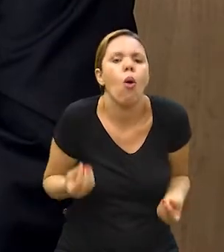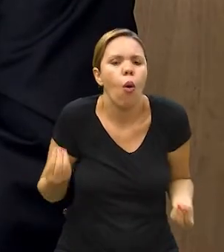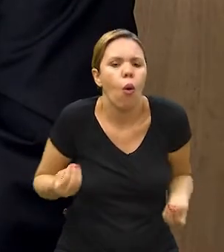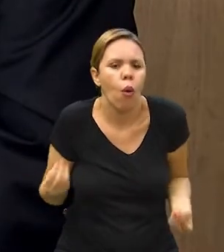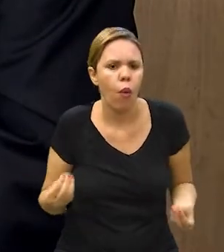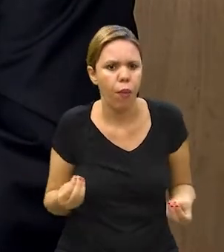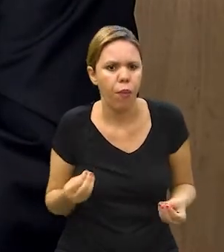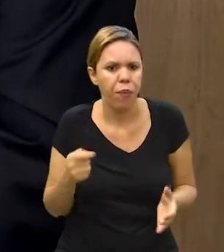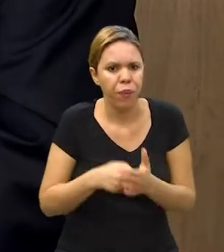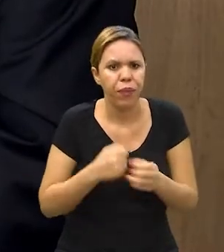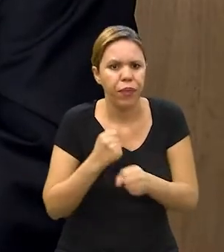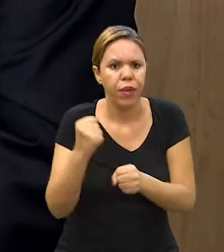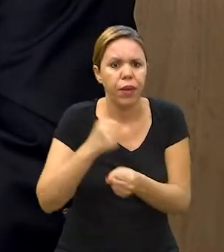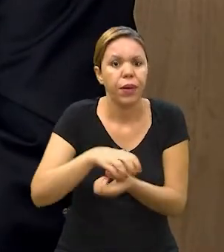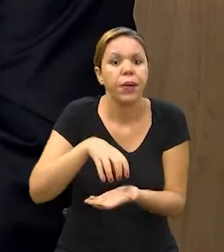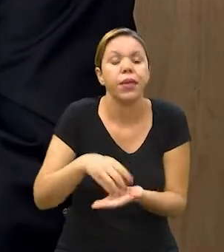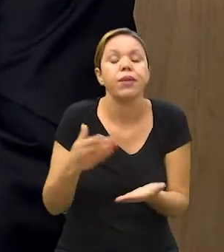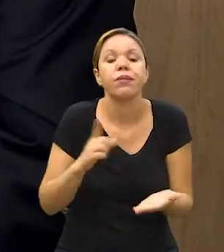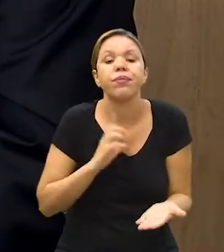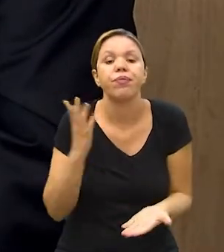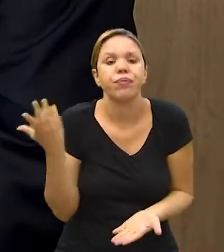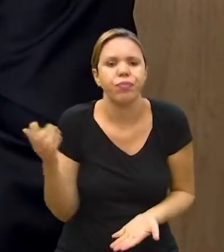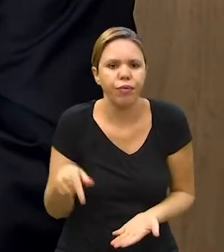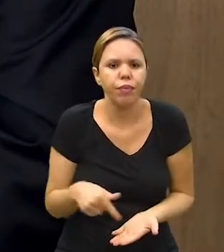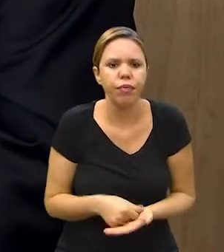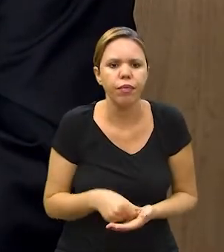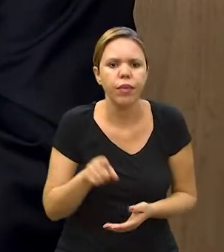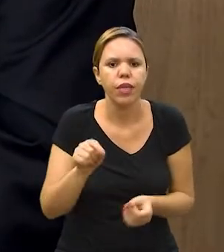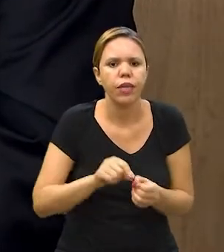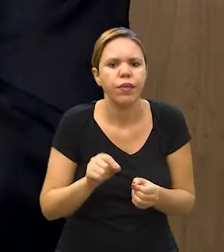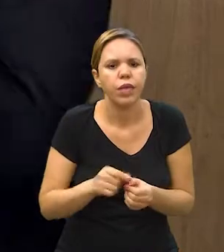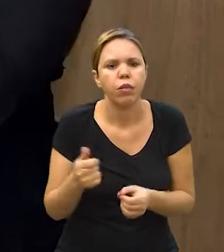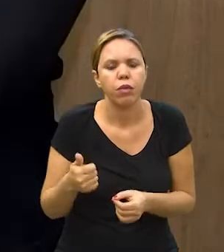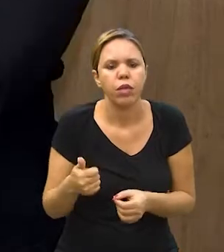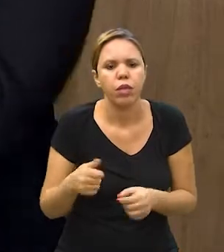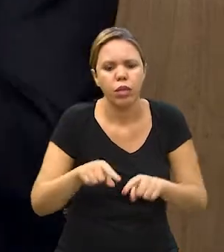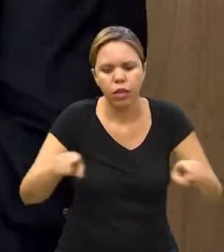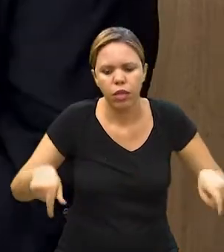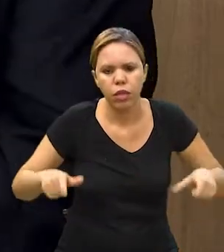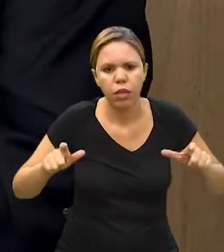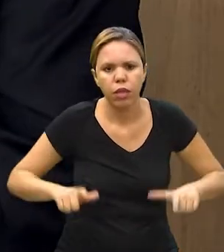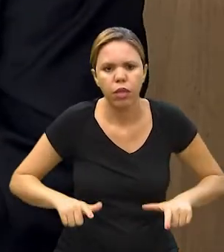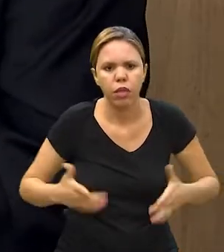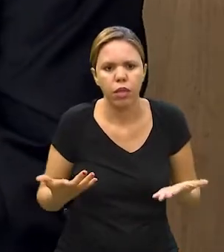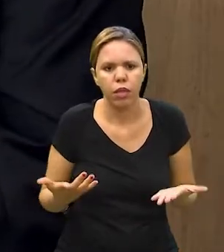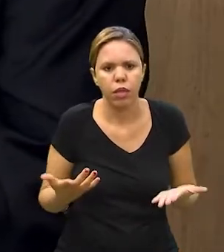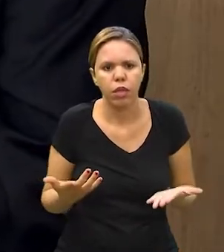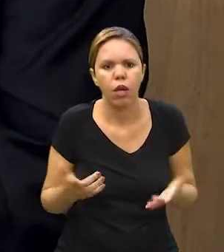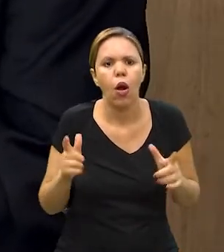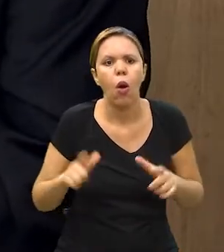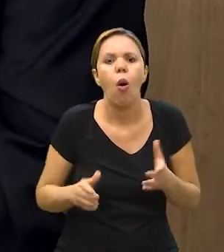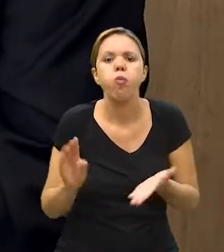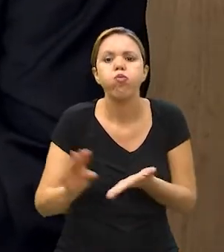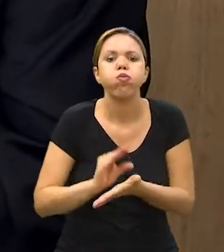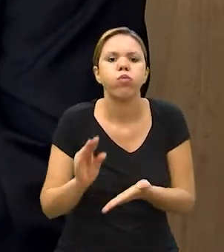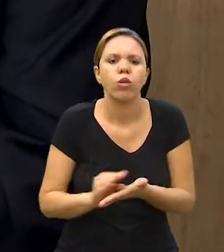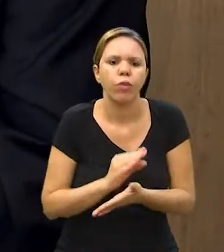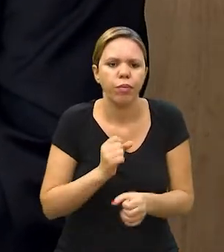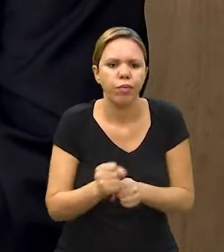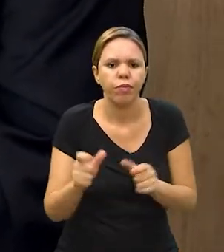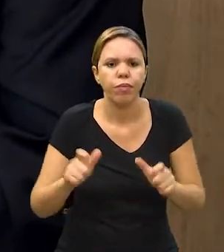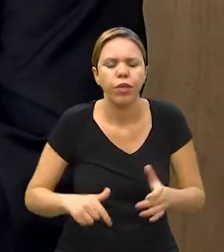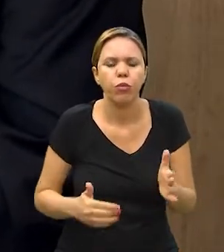está essa construção, se é que vai haver. O senhor fez primeiro sobre o terreno, depois sobre de onde vêm os recursos,